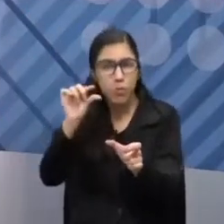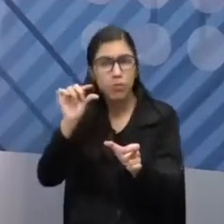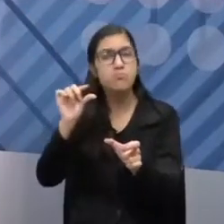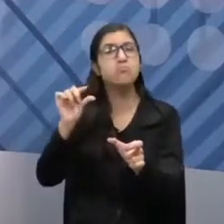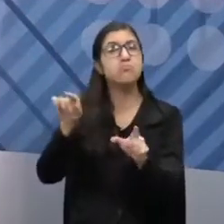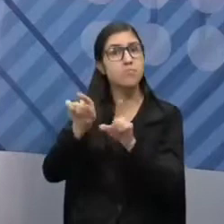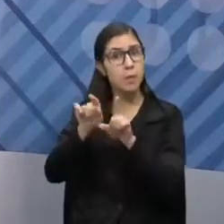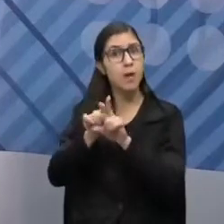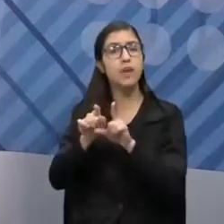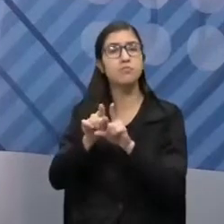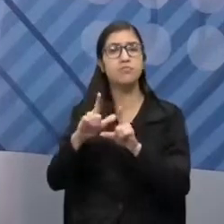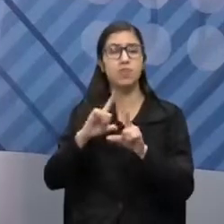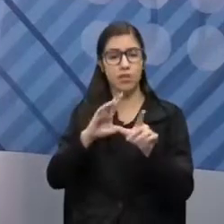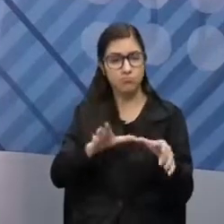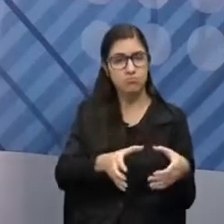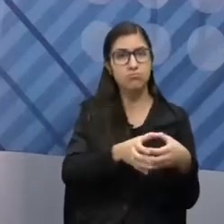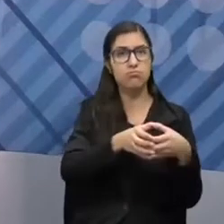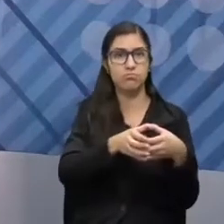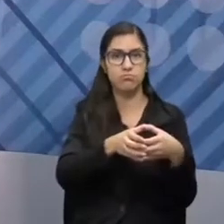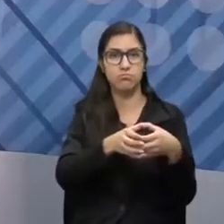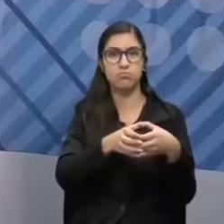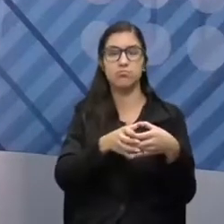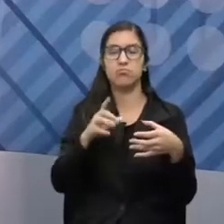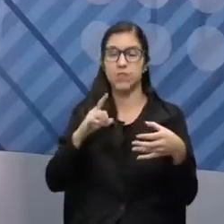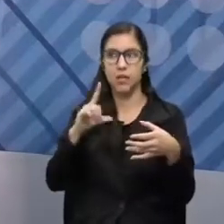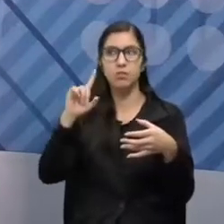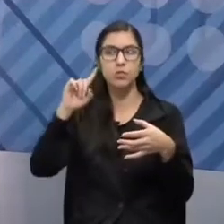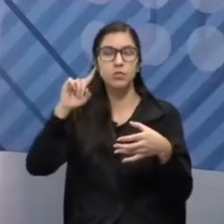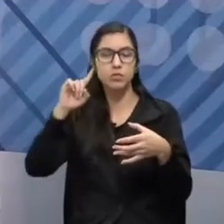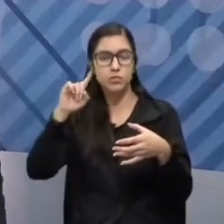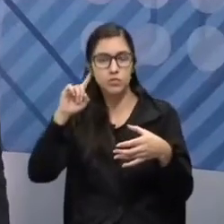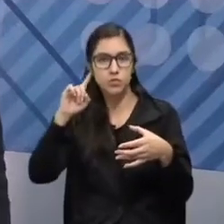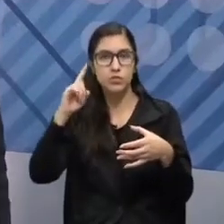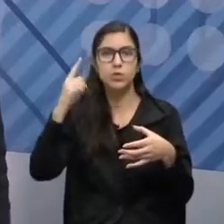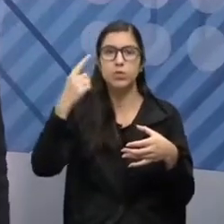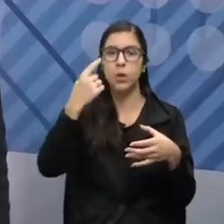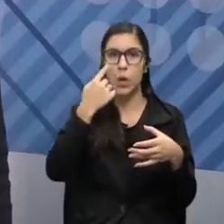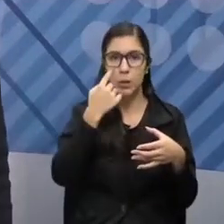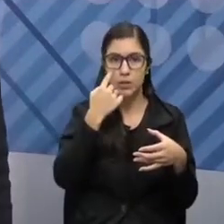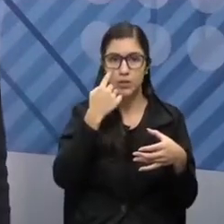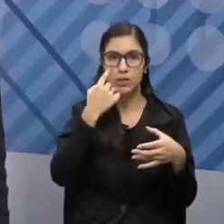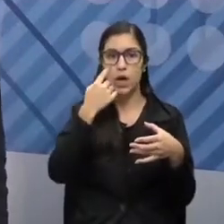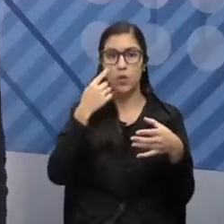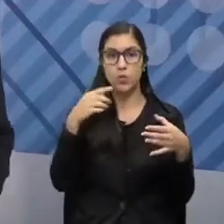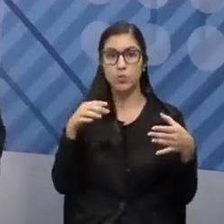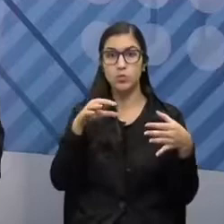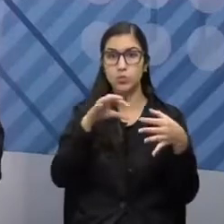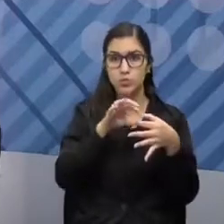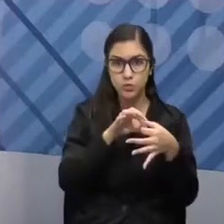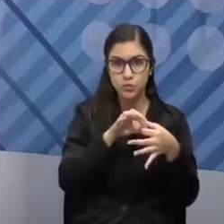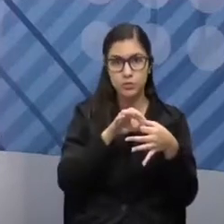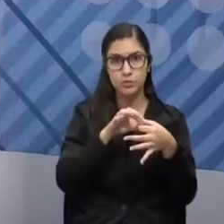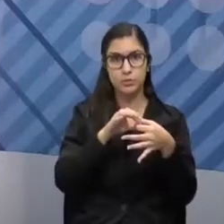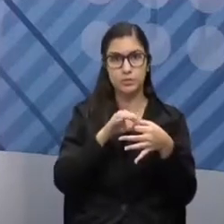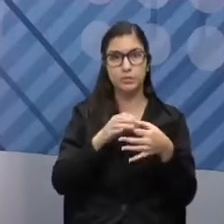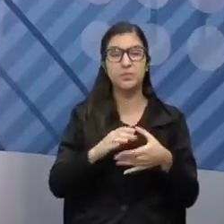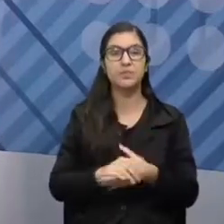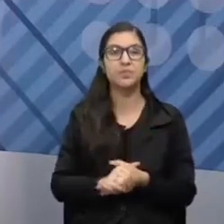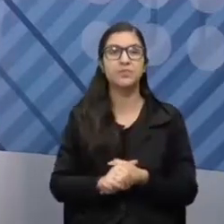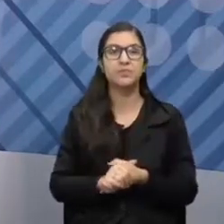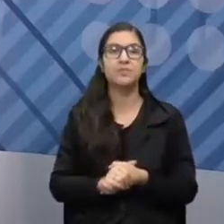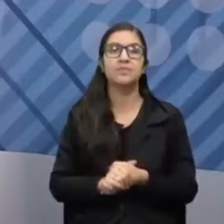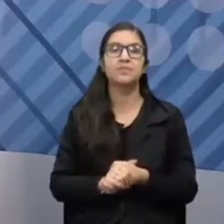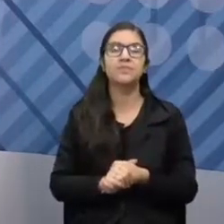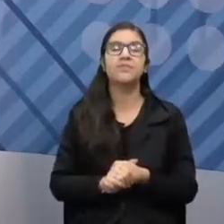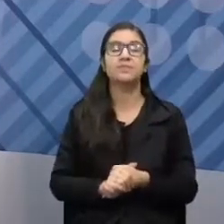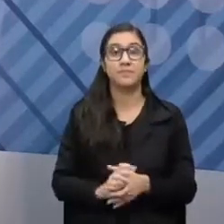categoria, se ele tiver os dois, visão e audição de forma concomitante, certo? Então, agora